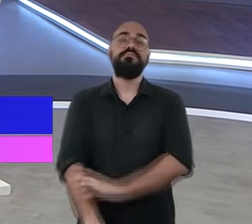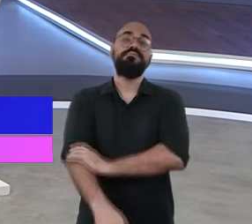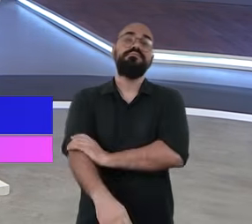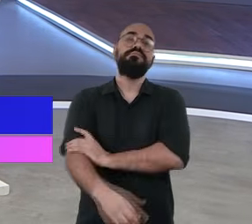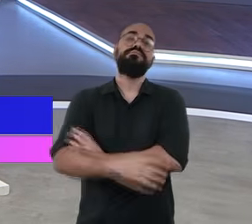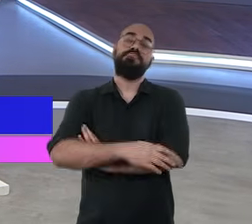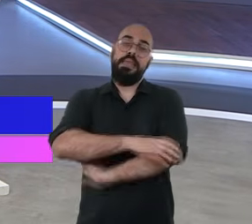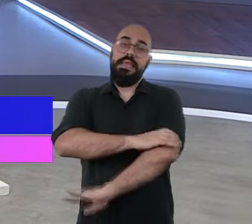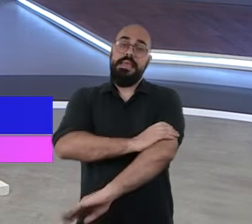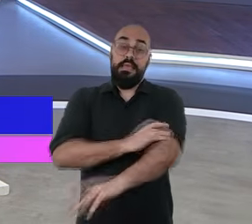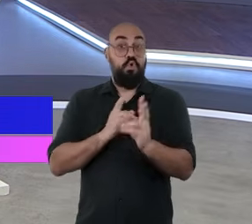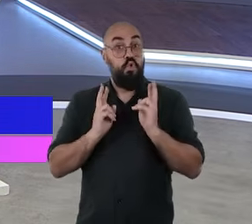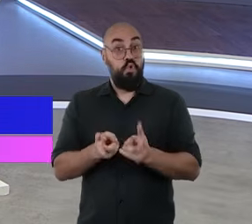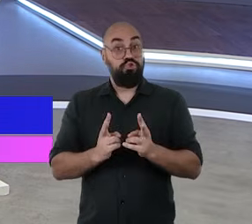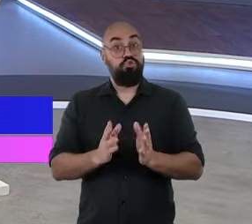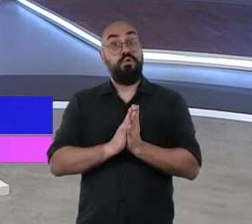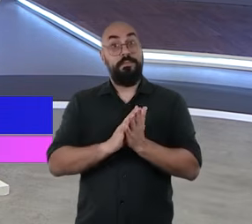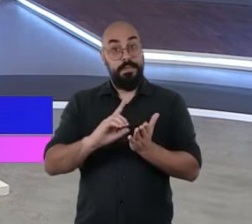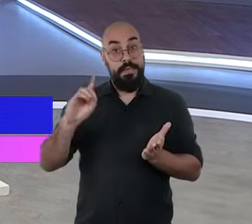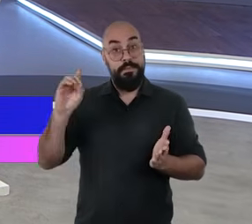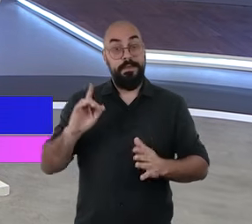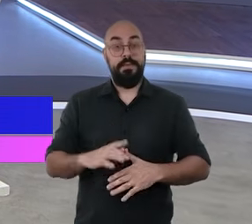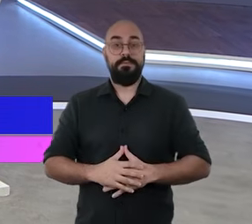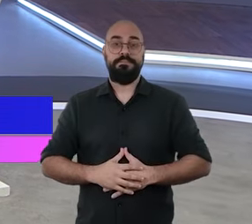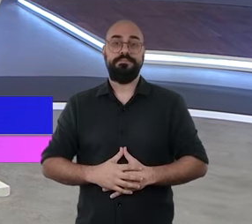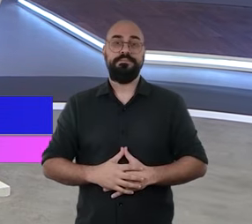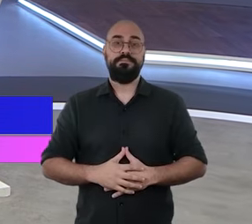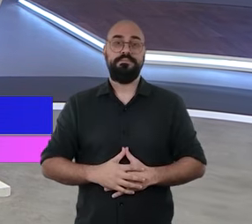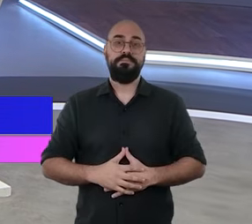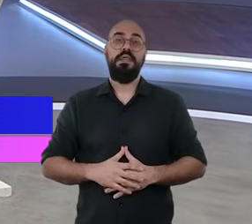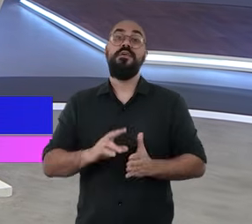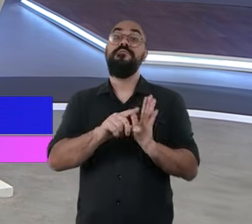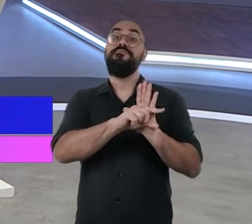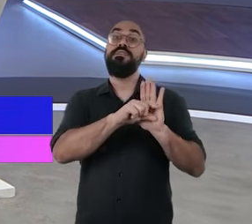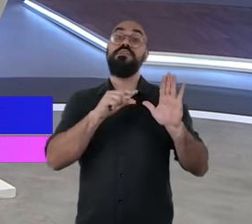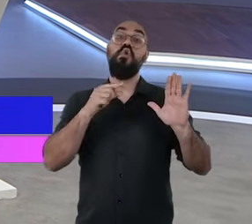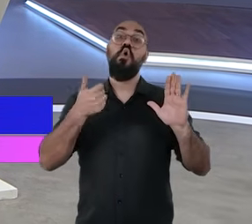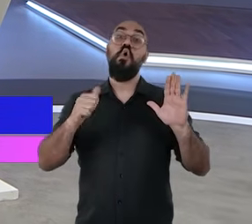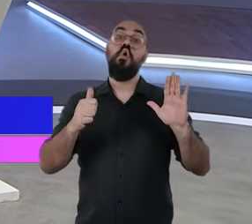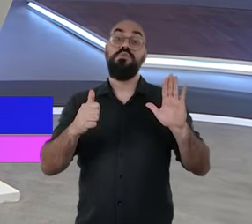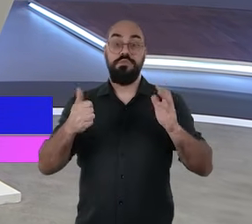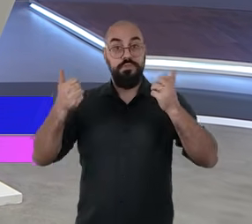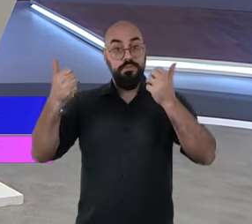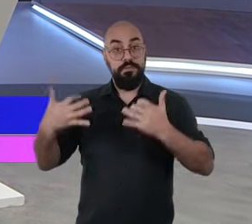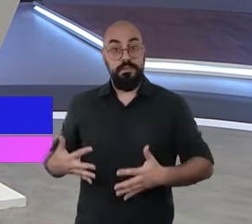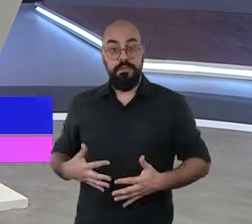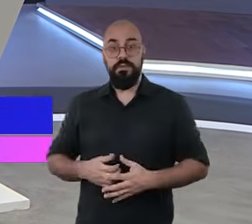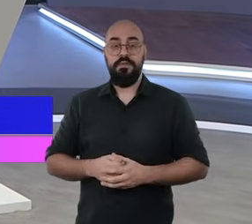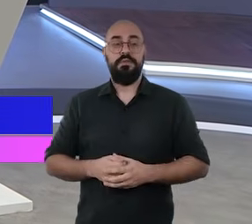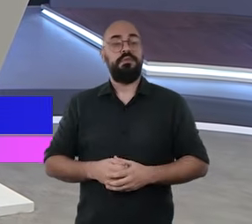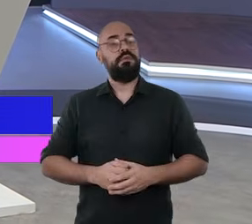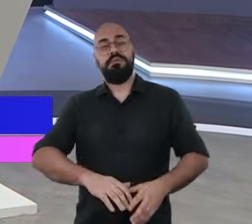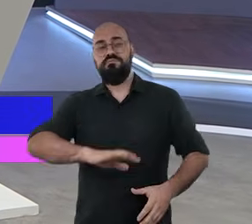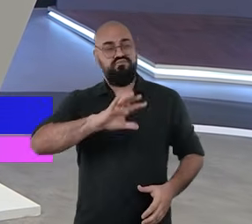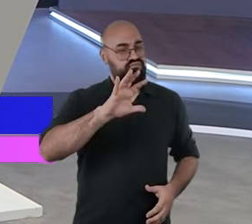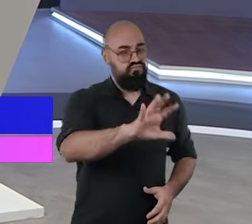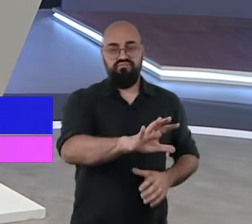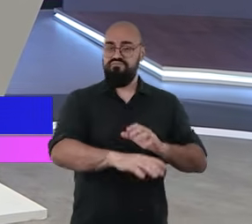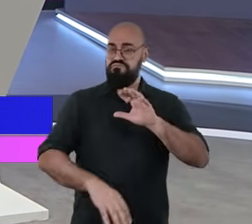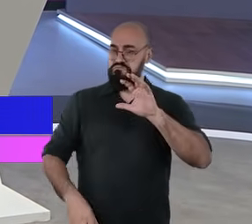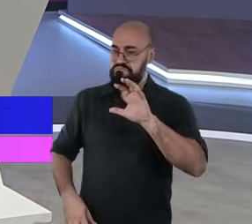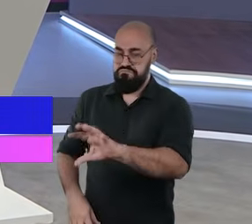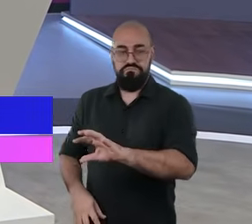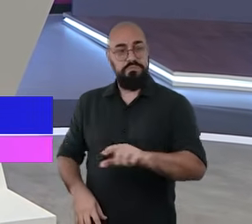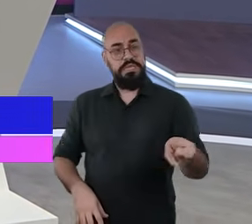Seguindo na palavra do Senhor, no versículo 11, vemos assim: então será dito, continue o injusto fazendo injustiça, continue